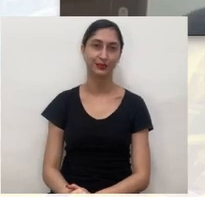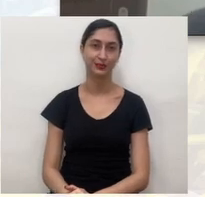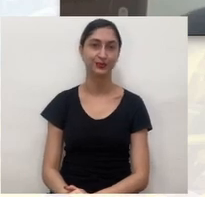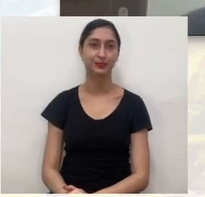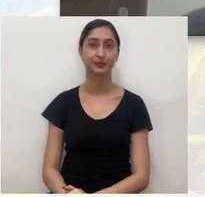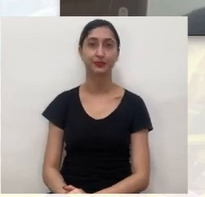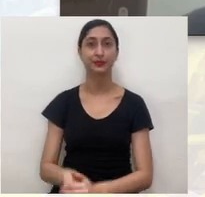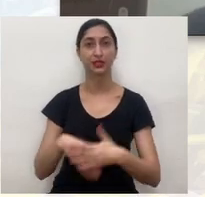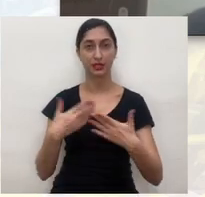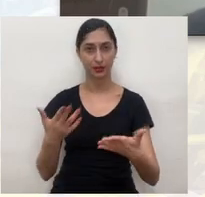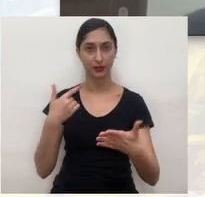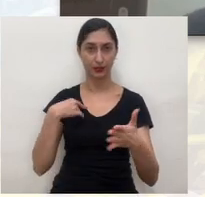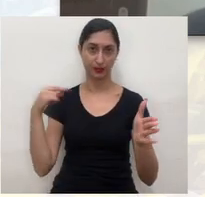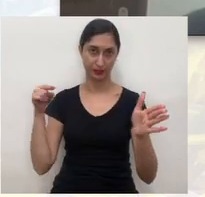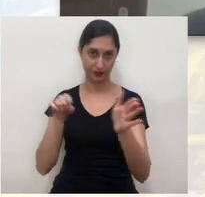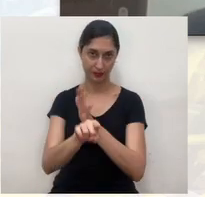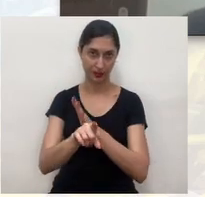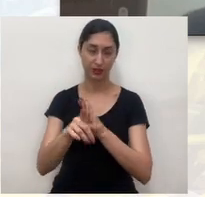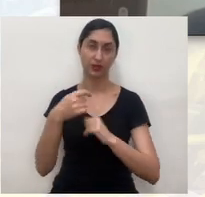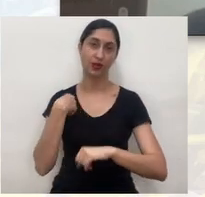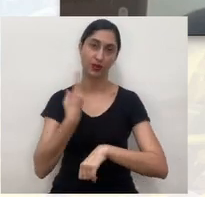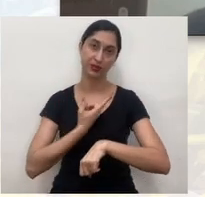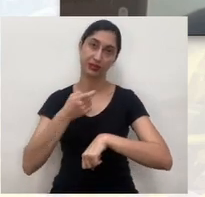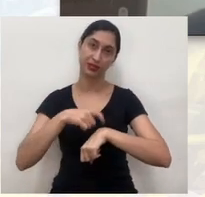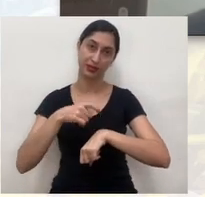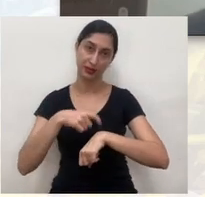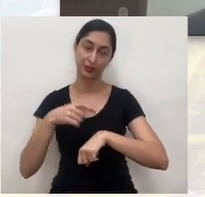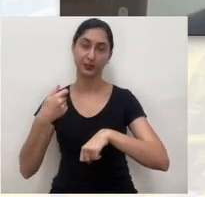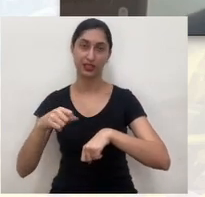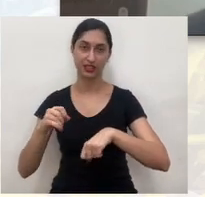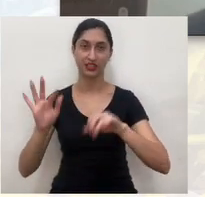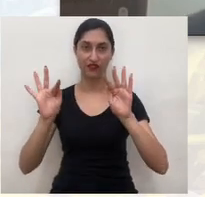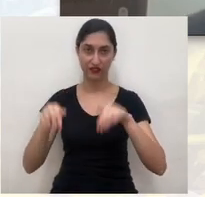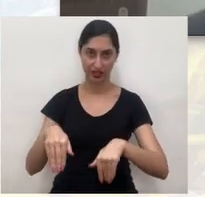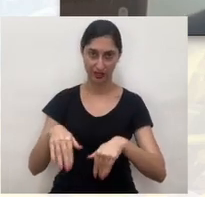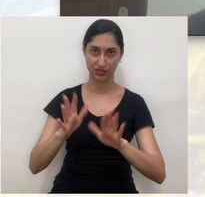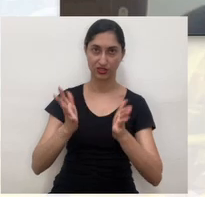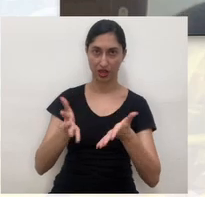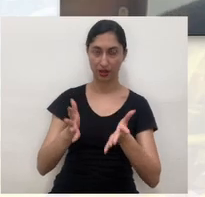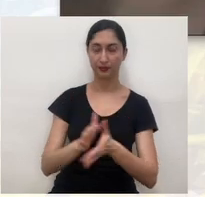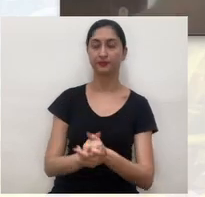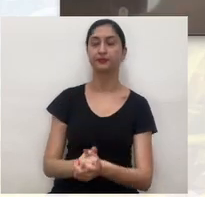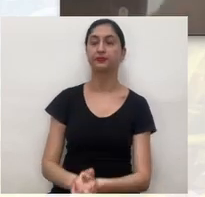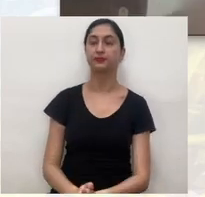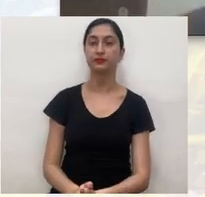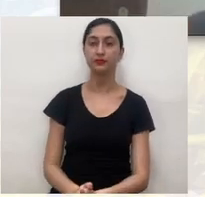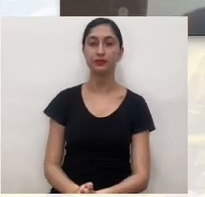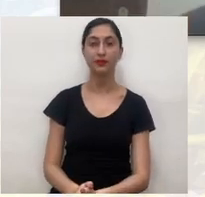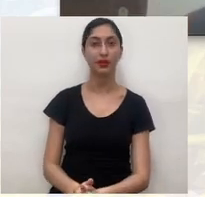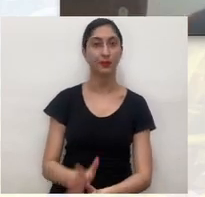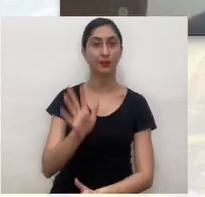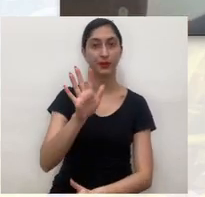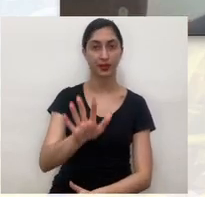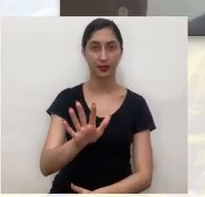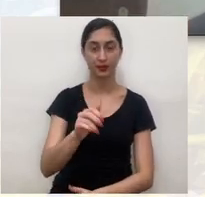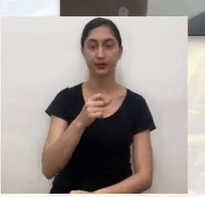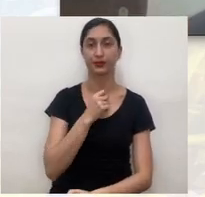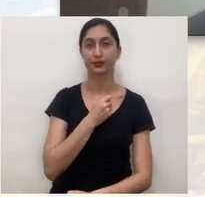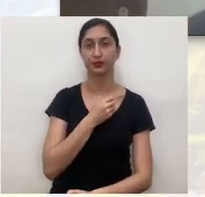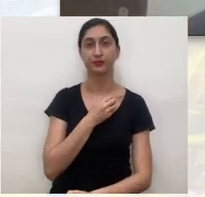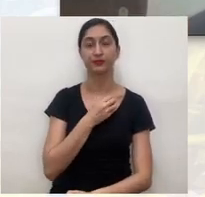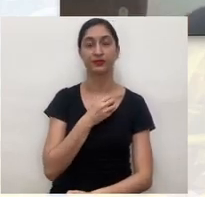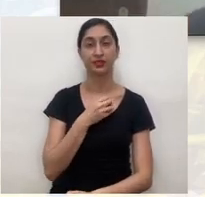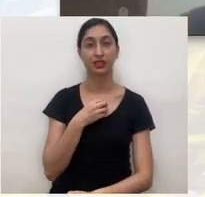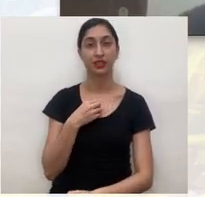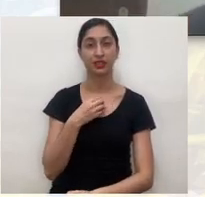conta do tempo a gente vai ter que encerrar com ela. É, pensando um pouco isso que você falou do quão complexo mesmo são